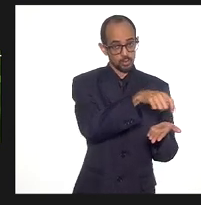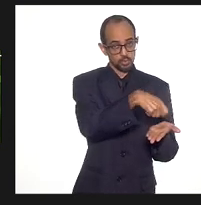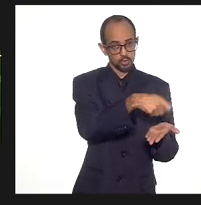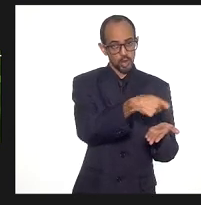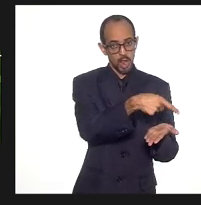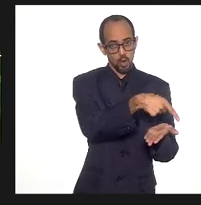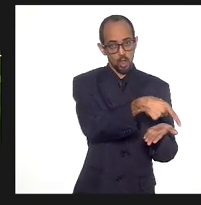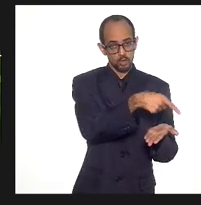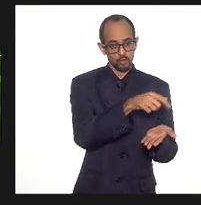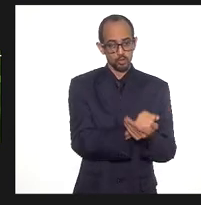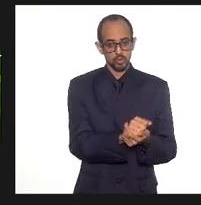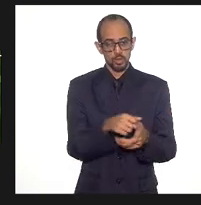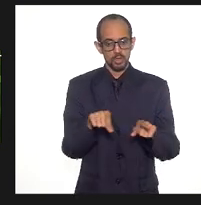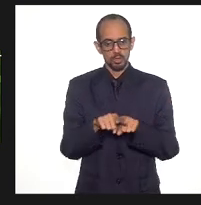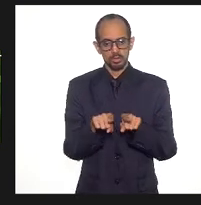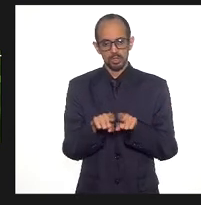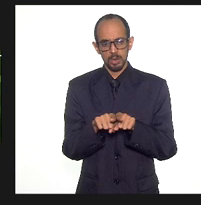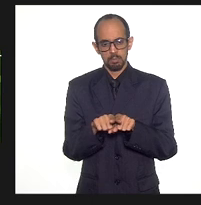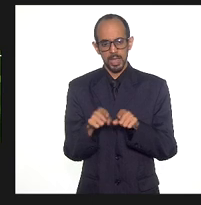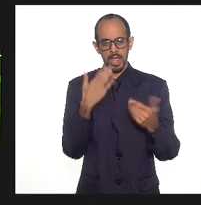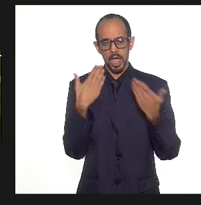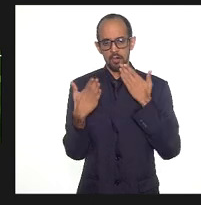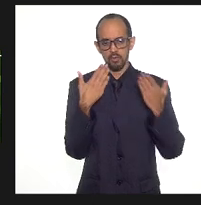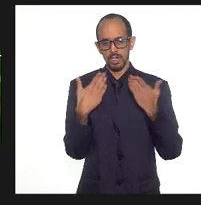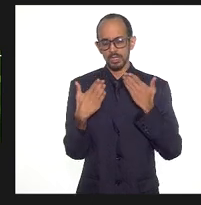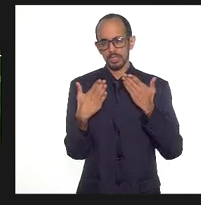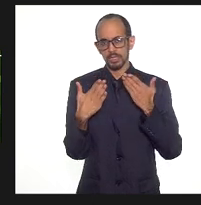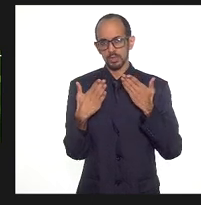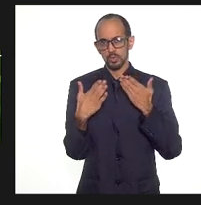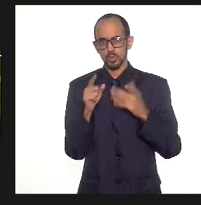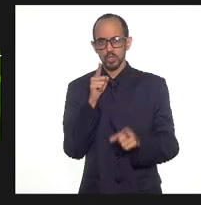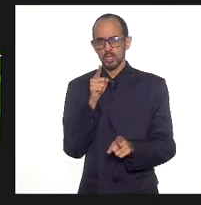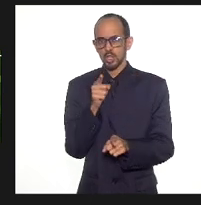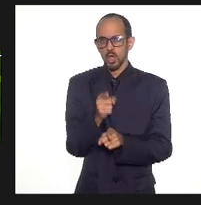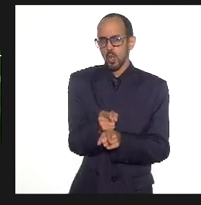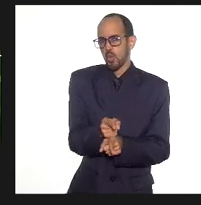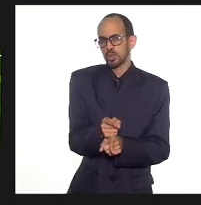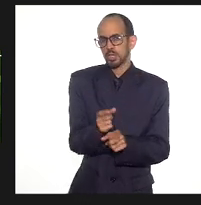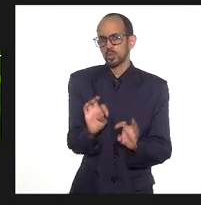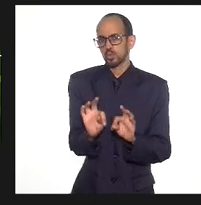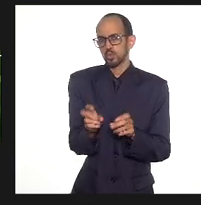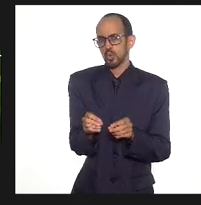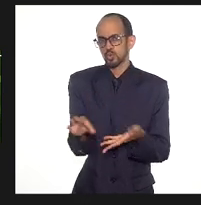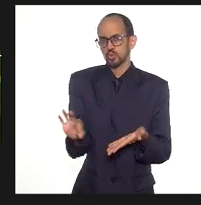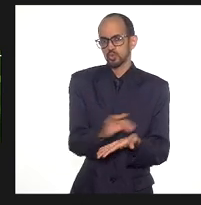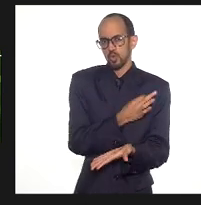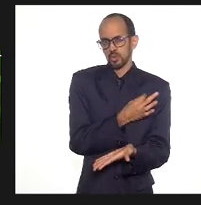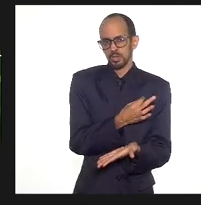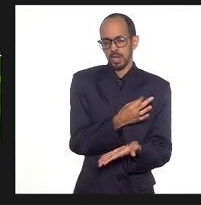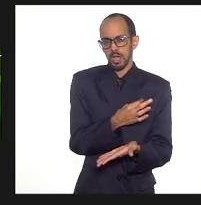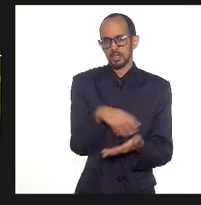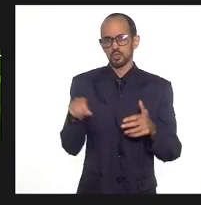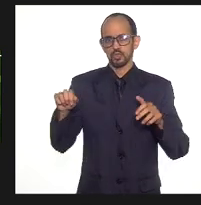um drill down, avaliando esta base, né, e identificando, né, nos contratos aqueles que serviram a